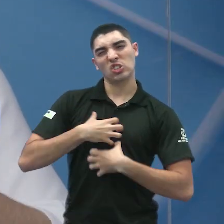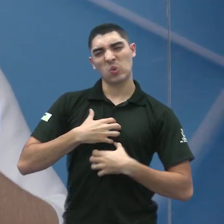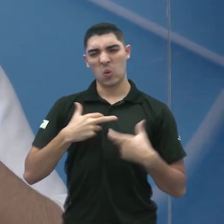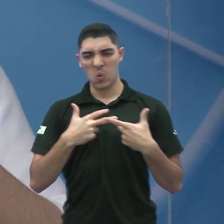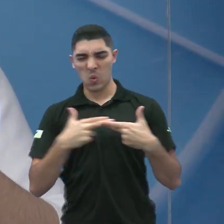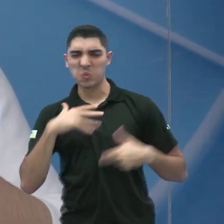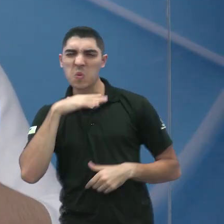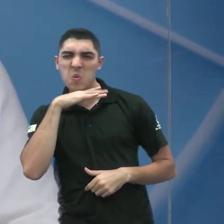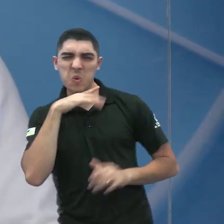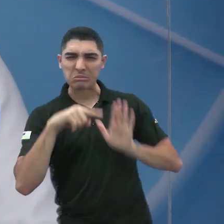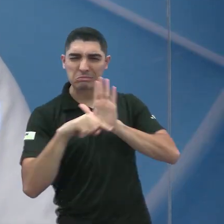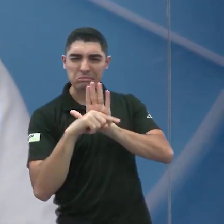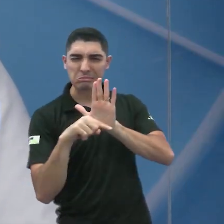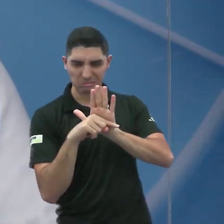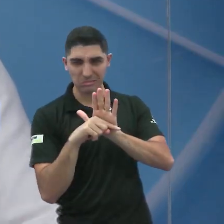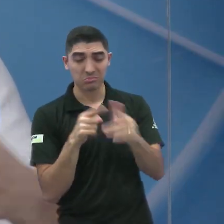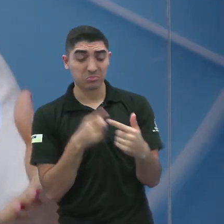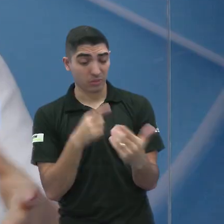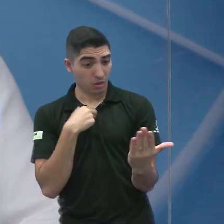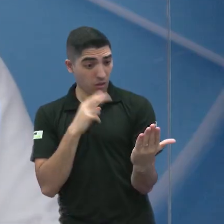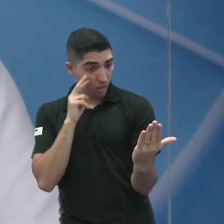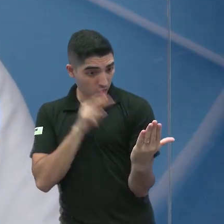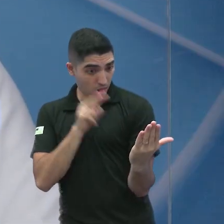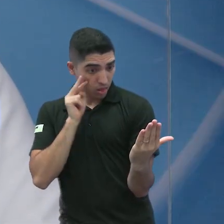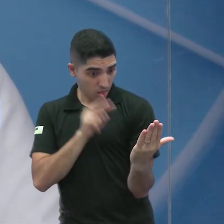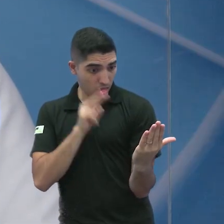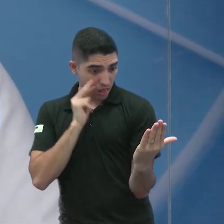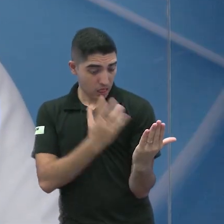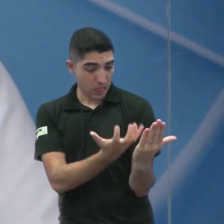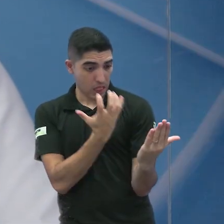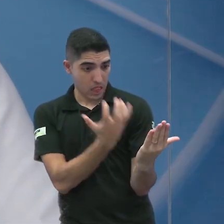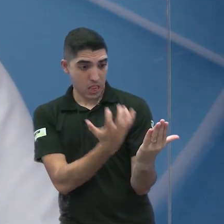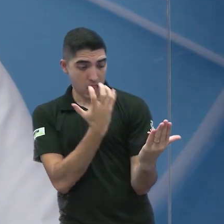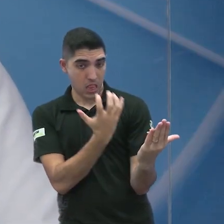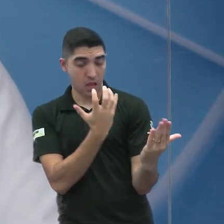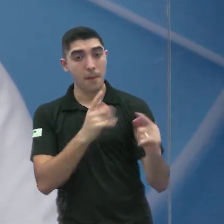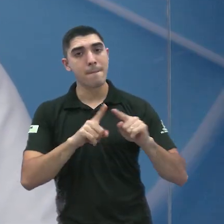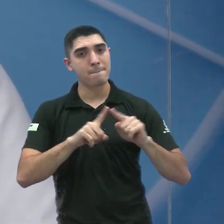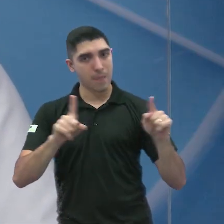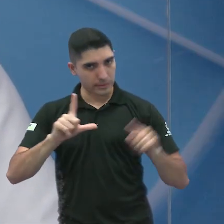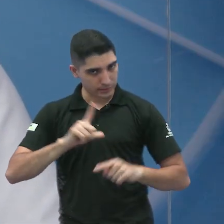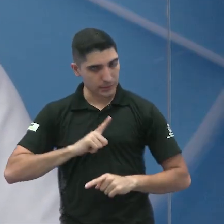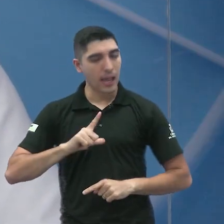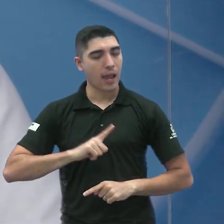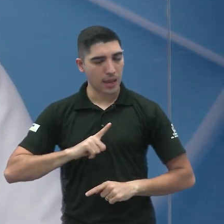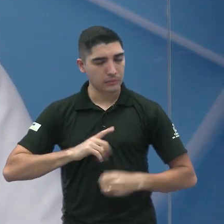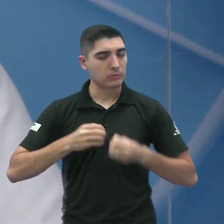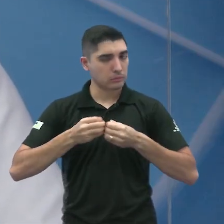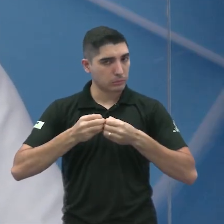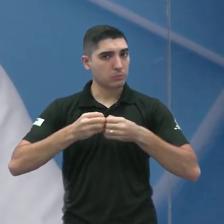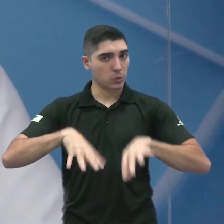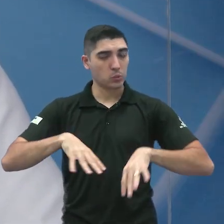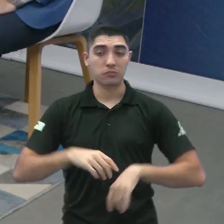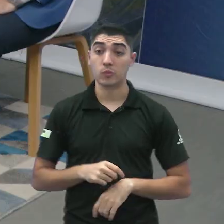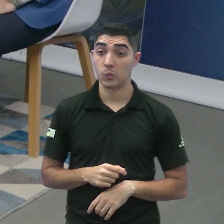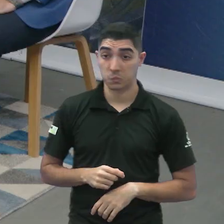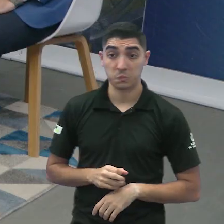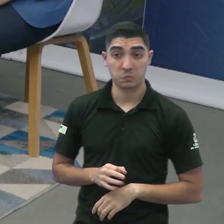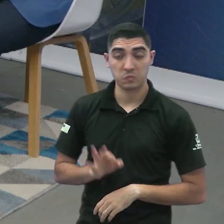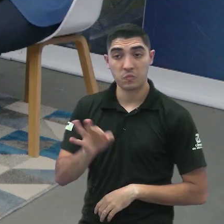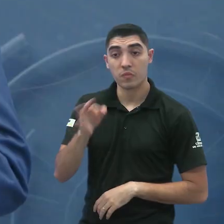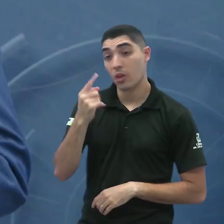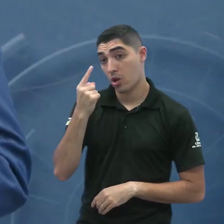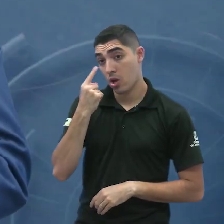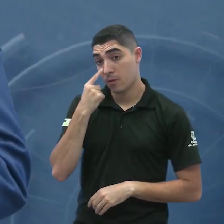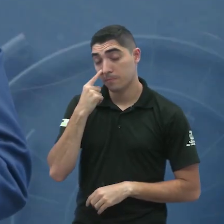sente, porque a gente tem muita exposição a essas coisas, né, mas tem um impacto aí bem... Exatamente. Olha